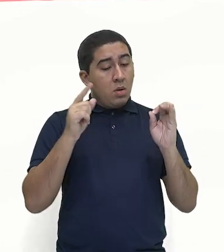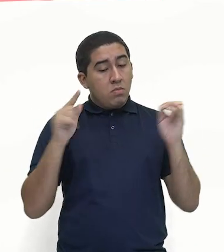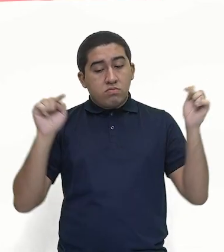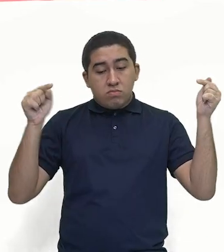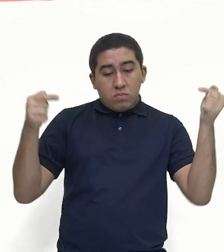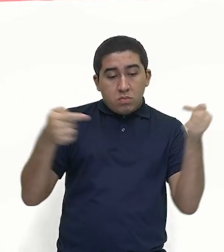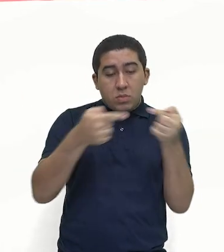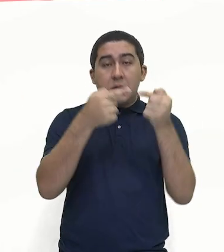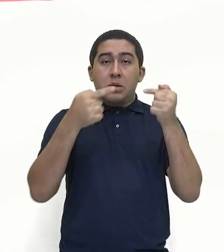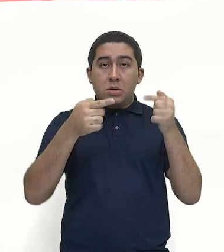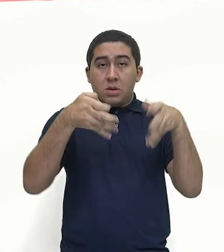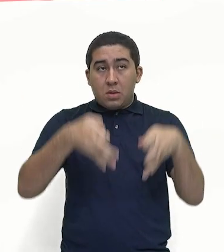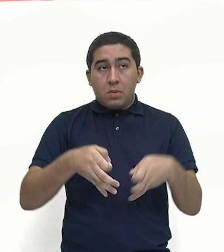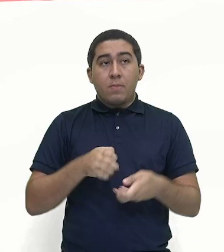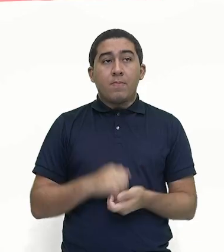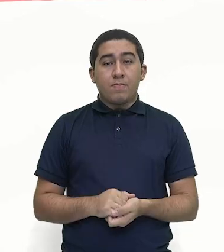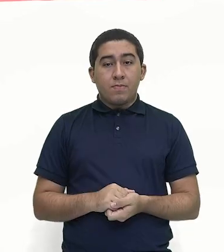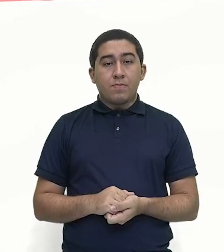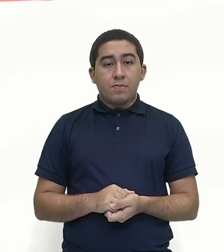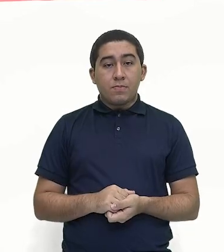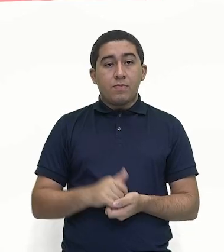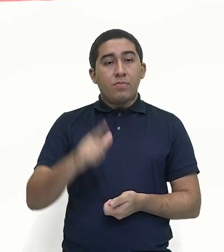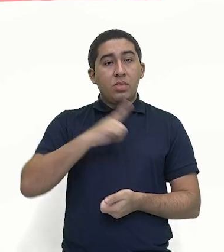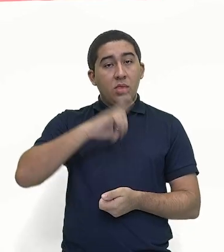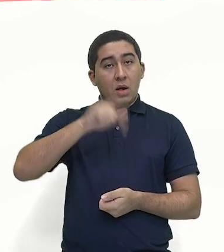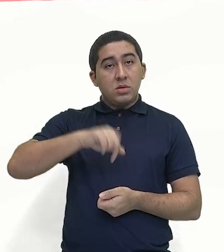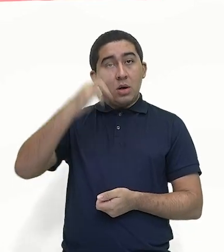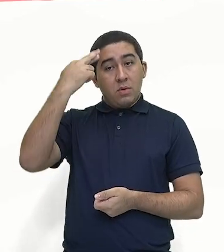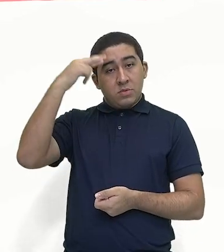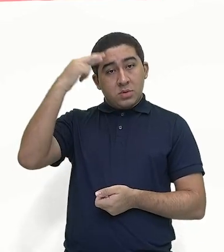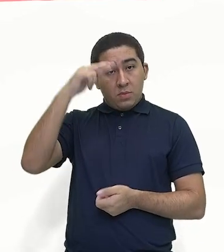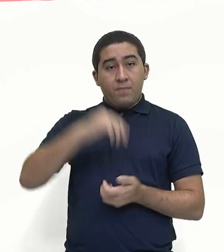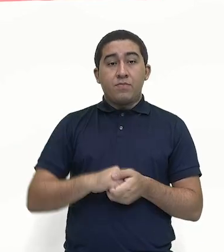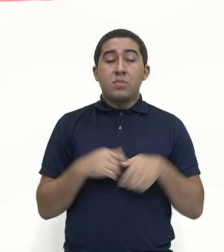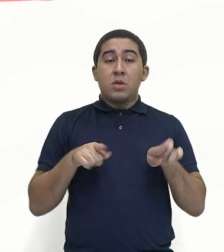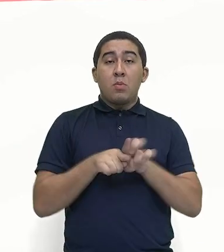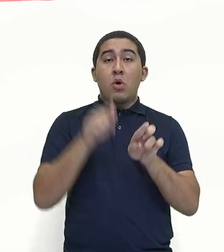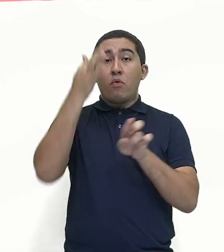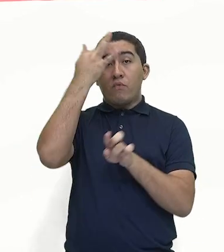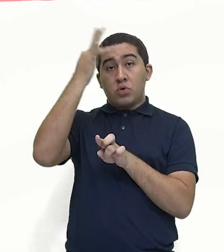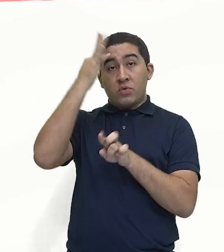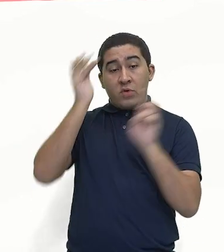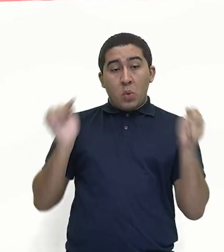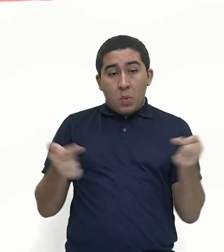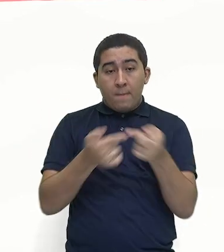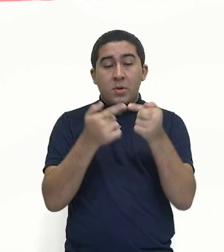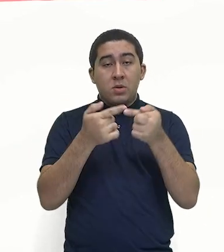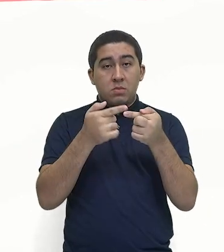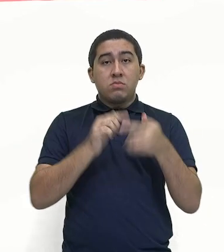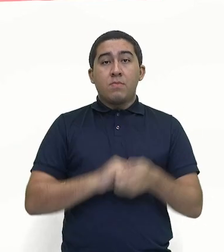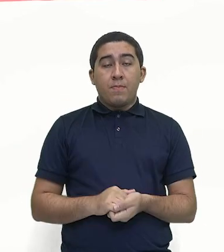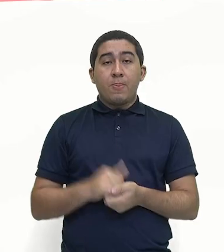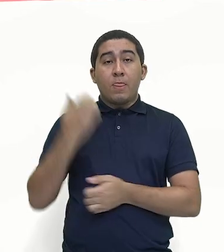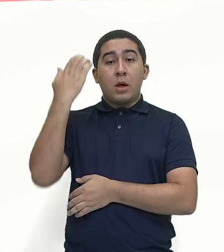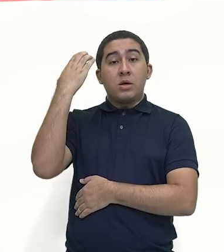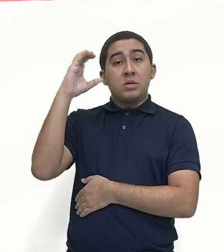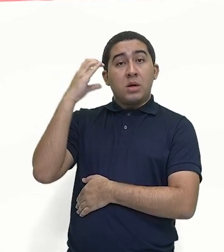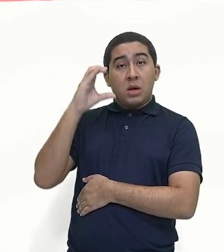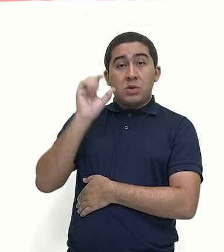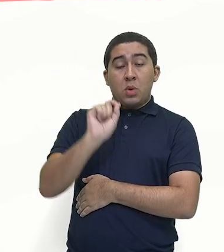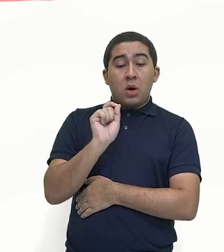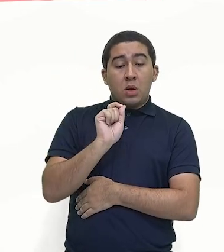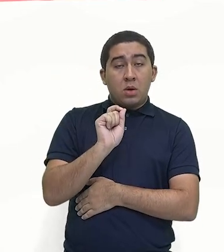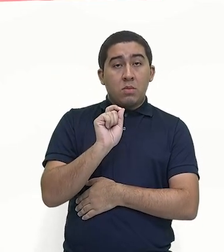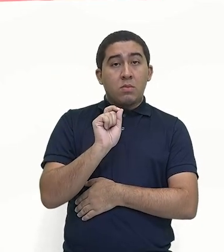né, para fazer essa reflexão. E a filosofia que faz essa reflexão. A ciência ela vai, né, de um modo